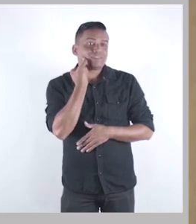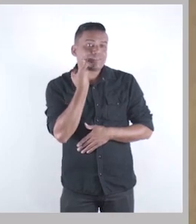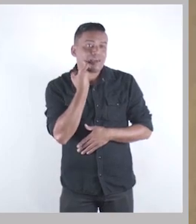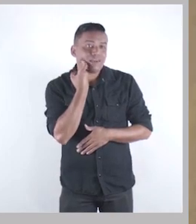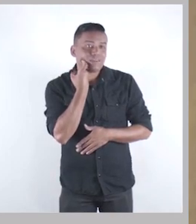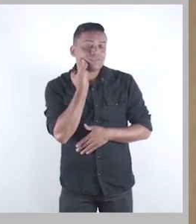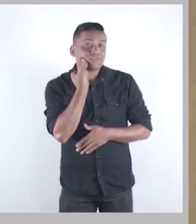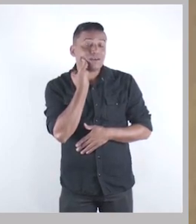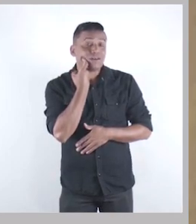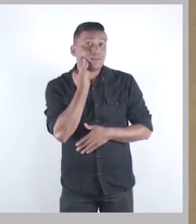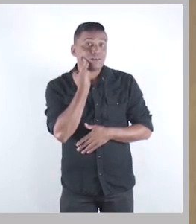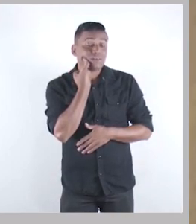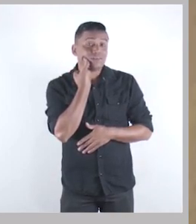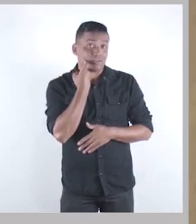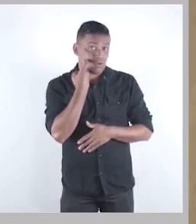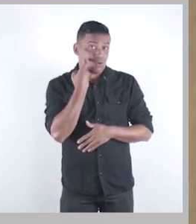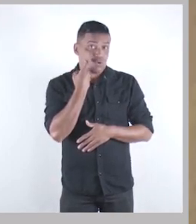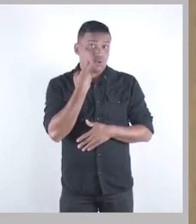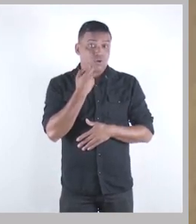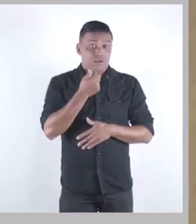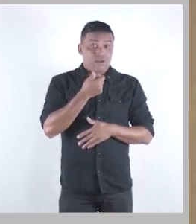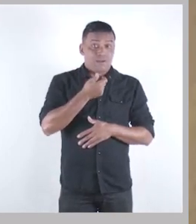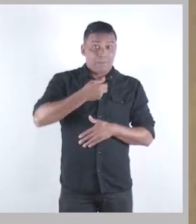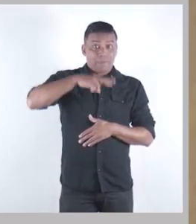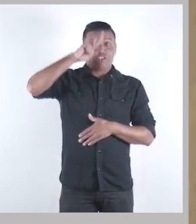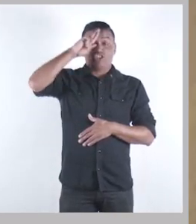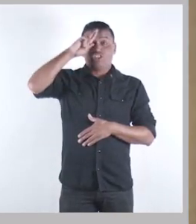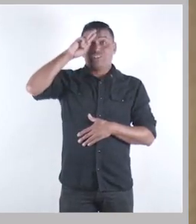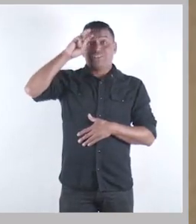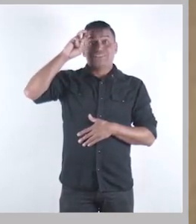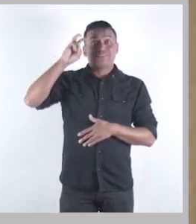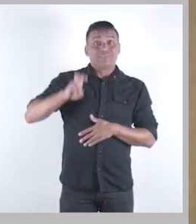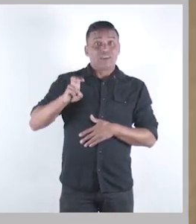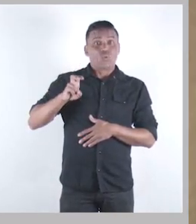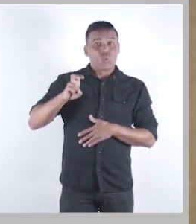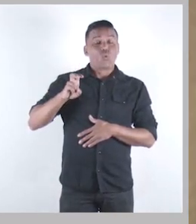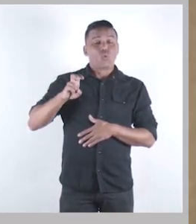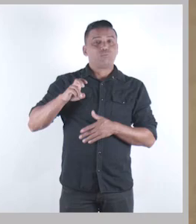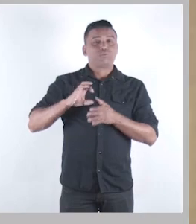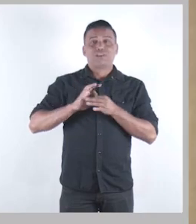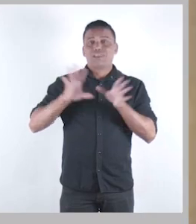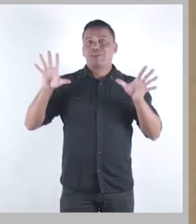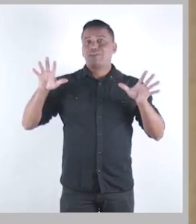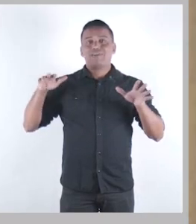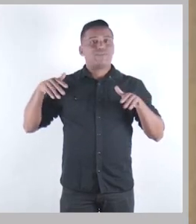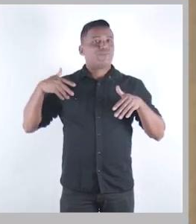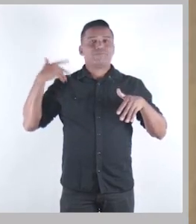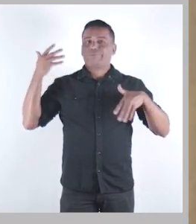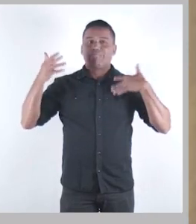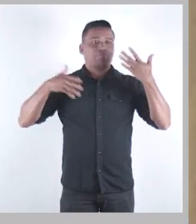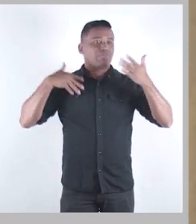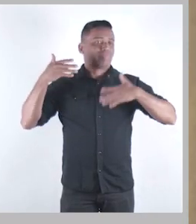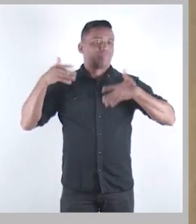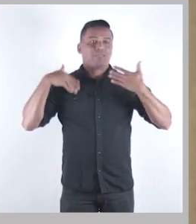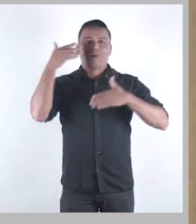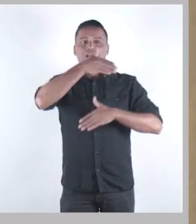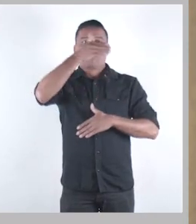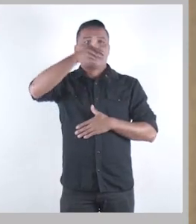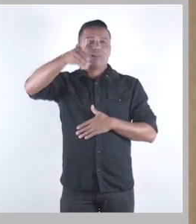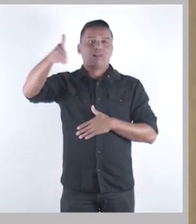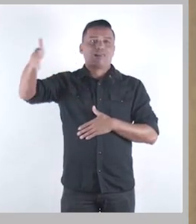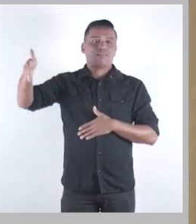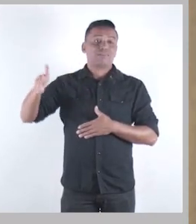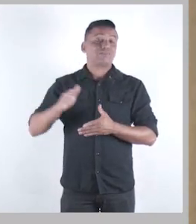das 12h05 de sexta-feira podiam ir aonde quisessem, se pudessem até viajar, onde podiam viajar, desde que estivessem na formatura às 5. E